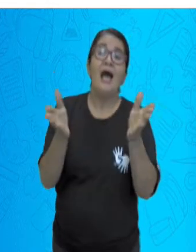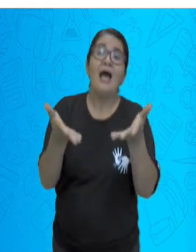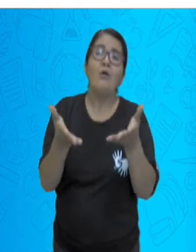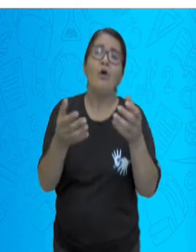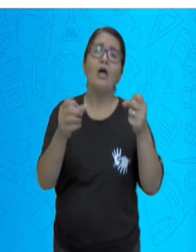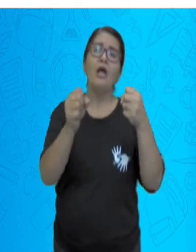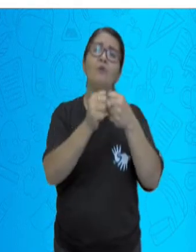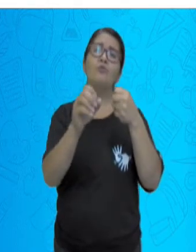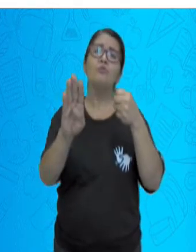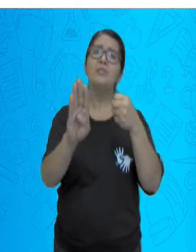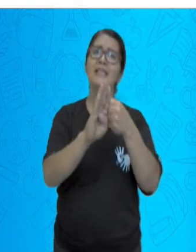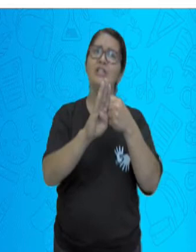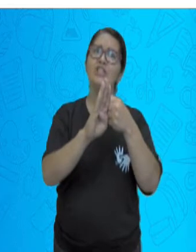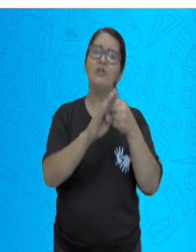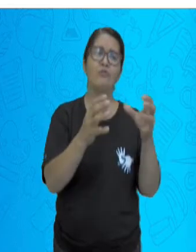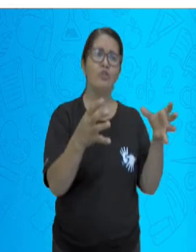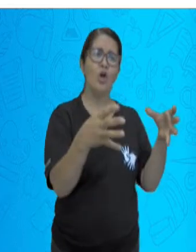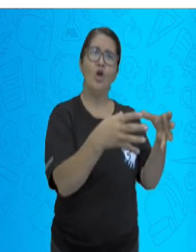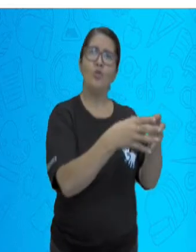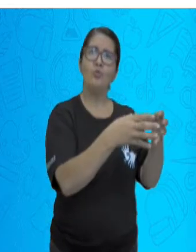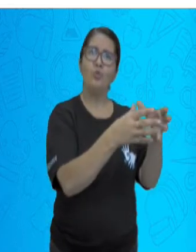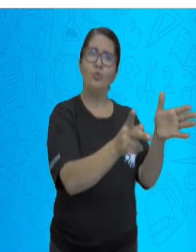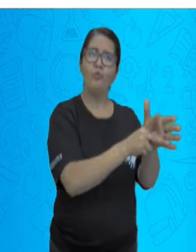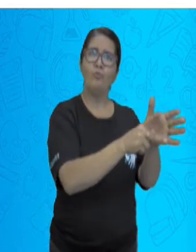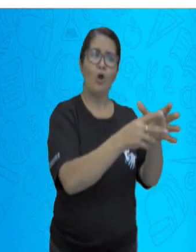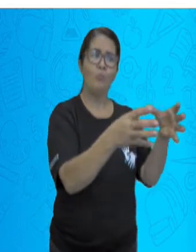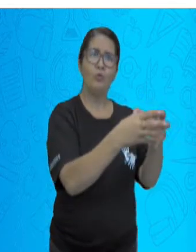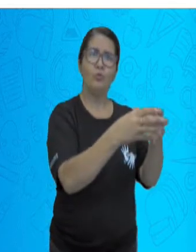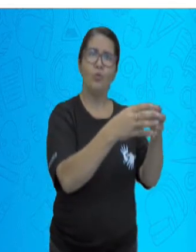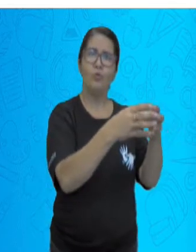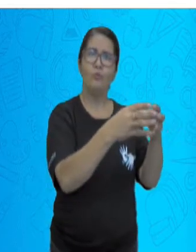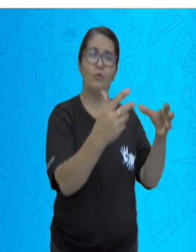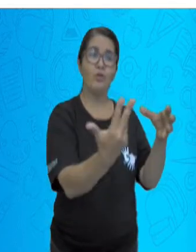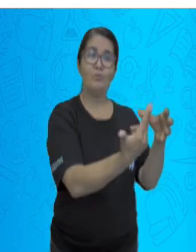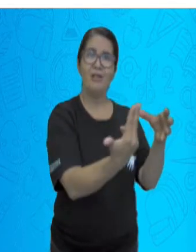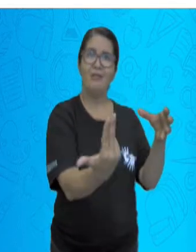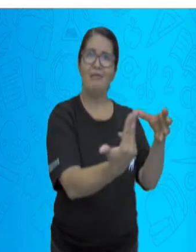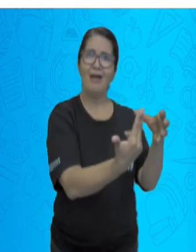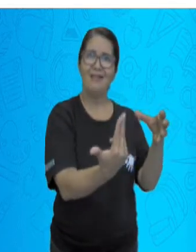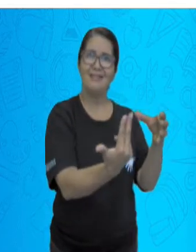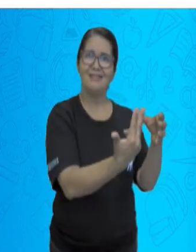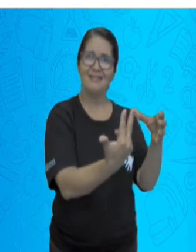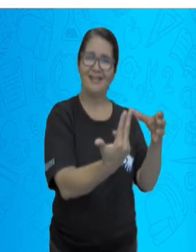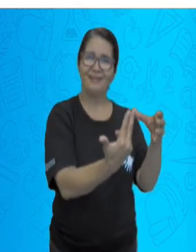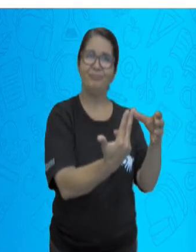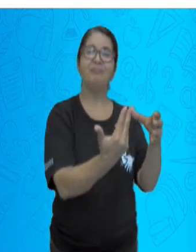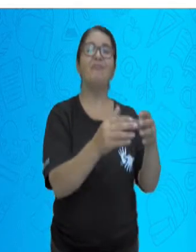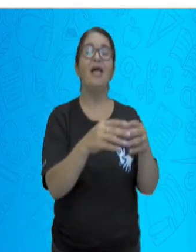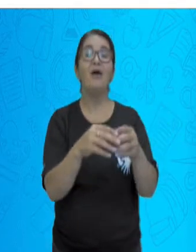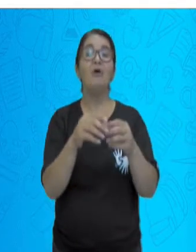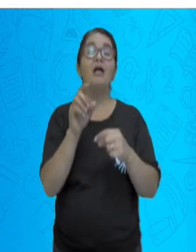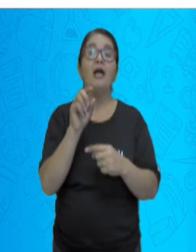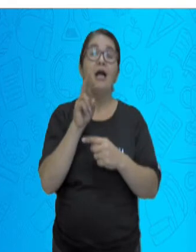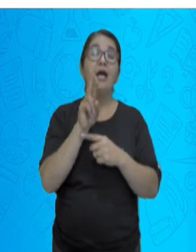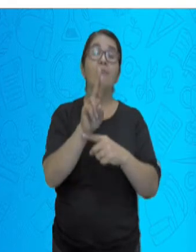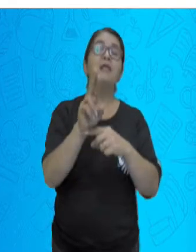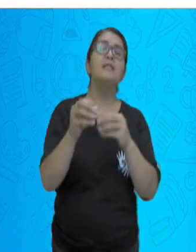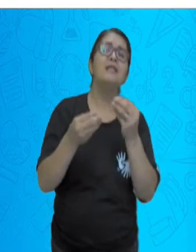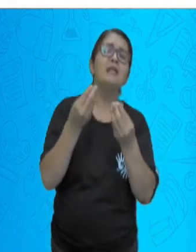substantivos coletivos? Esse substantivo coletivo, ele vai representar um